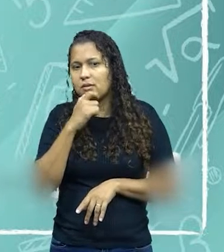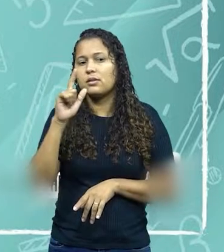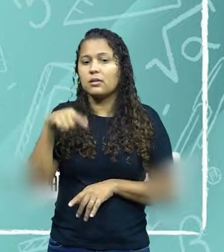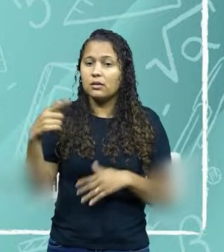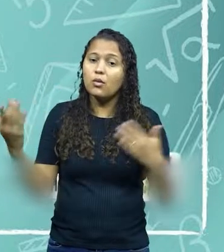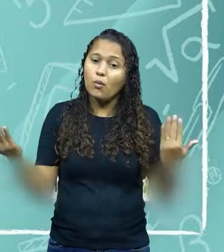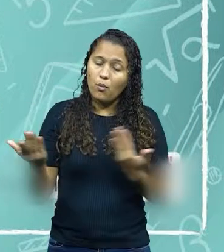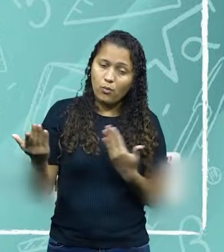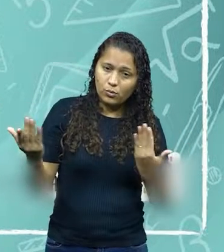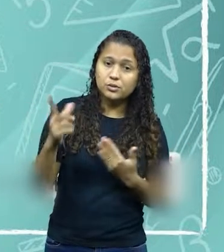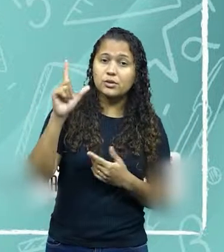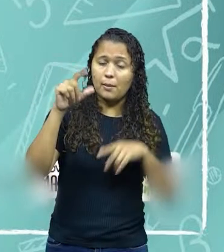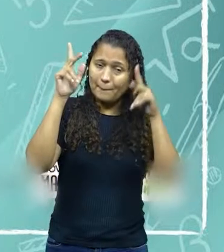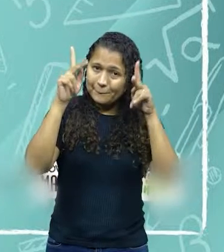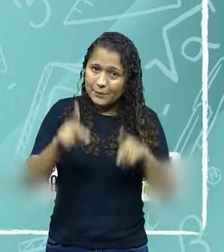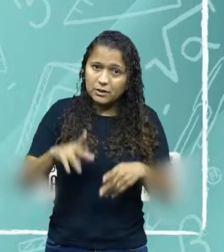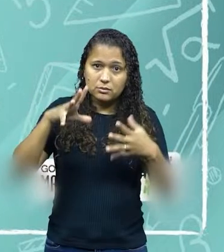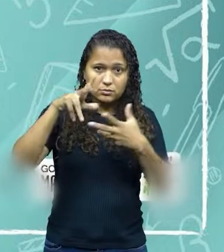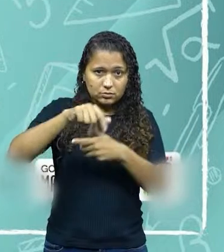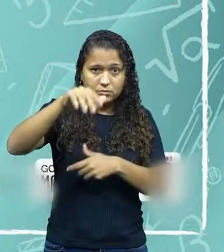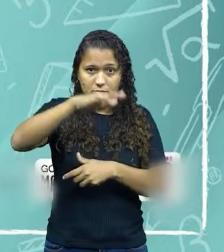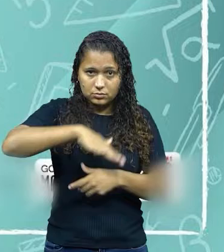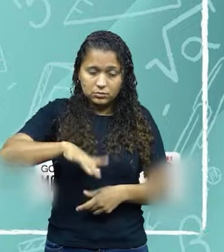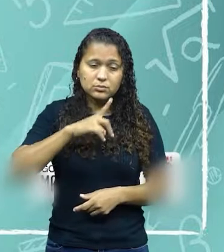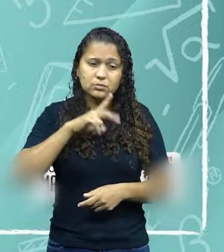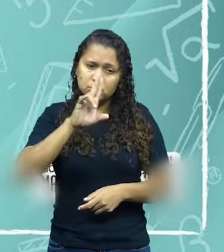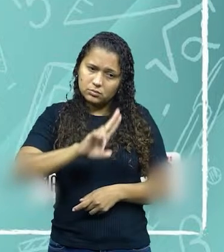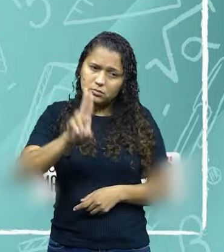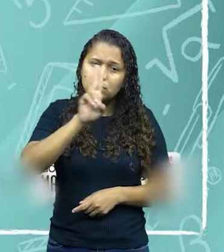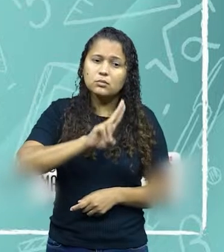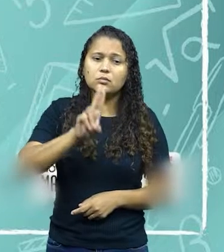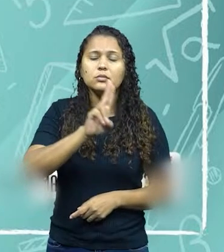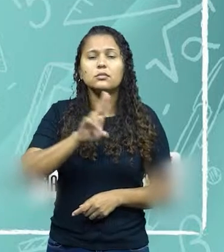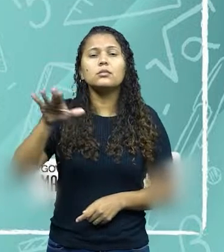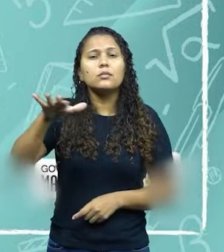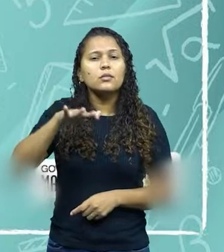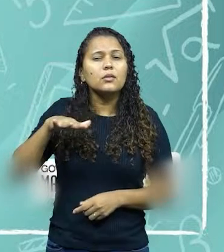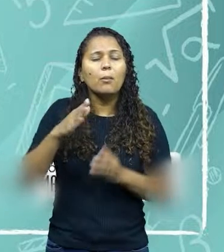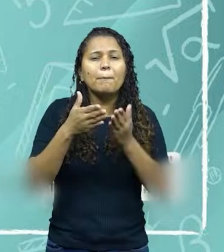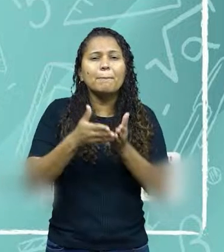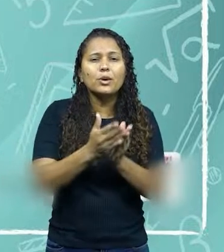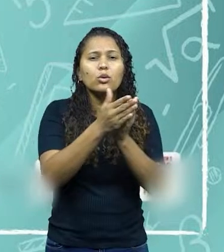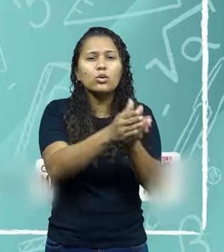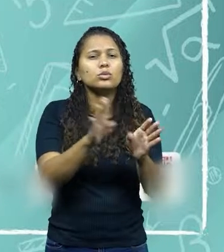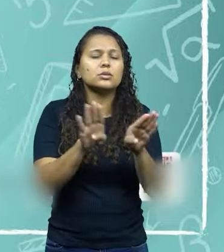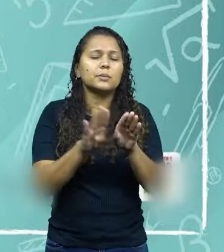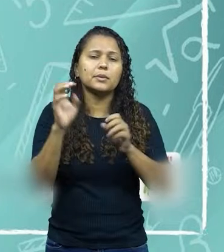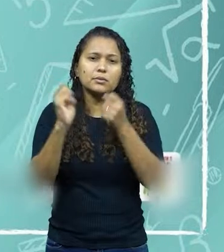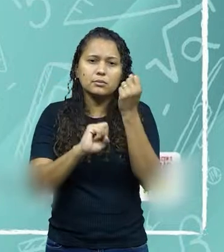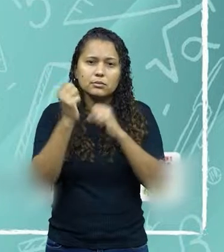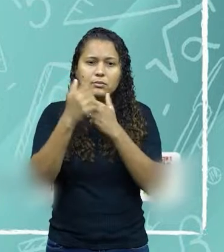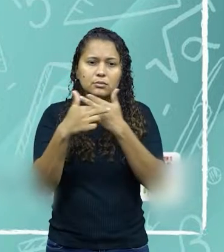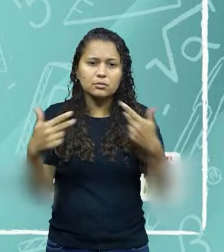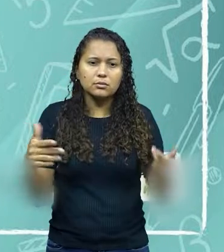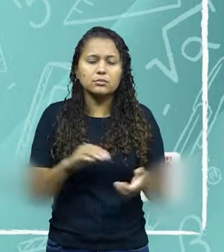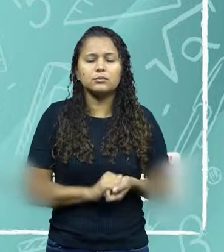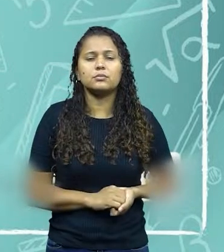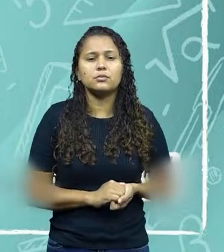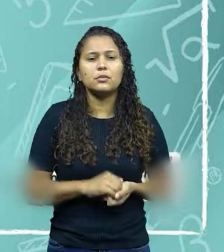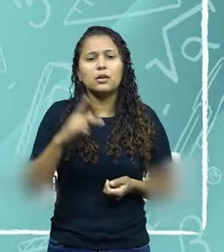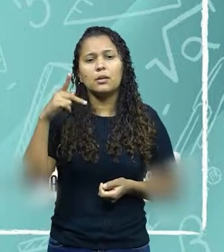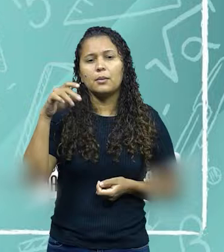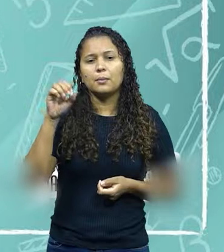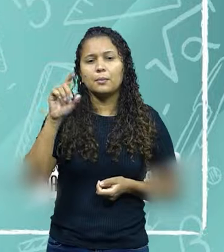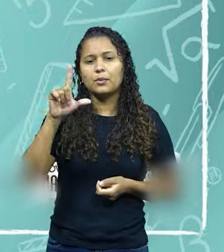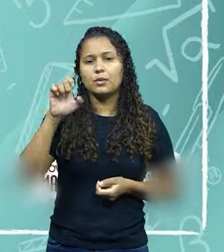Hoje, ela é um padrão internacional que é muito utilizado no setor portuário, no setor da indústria. E